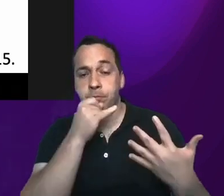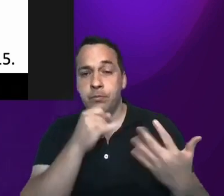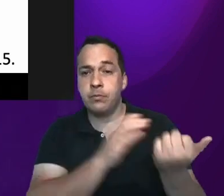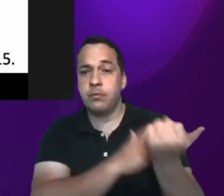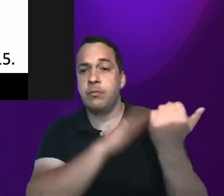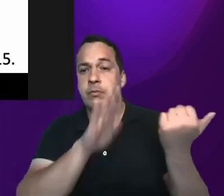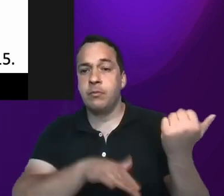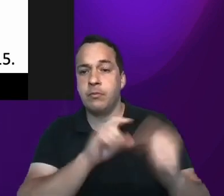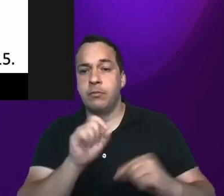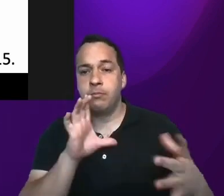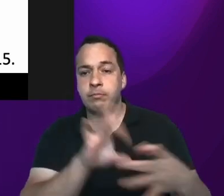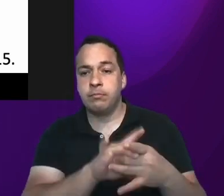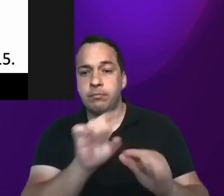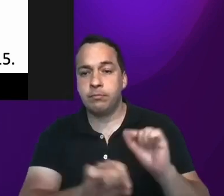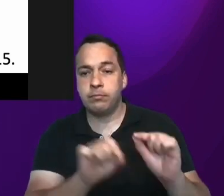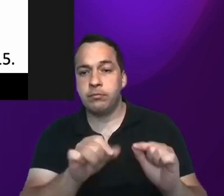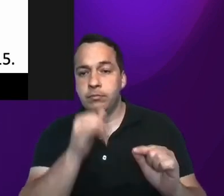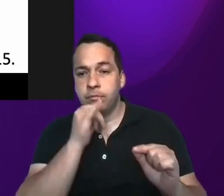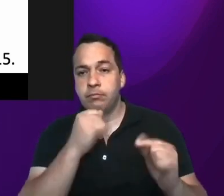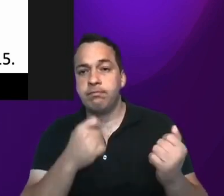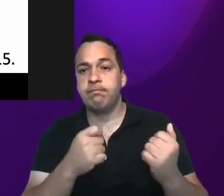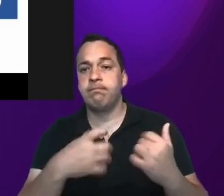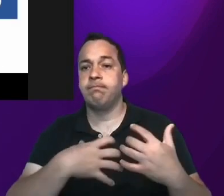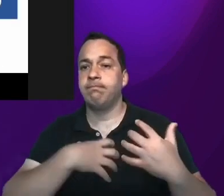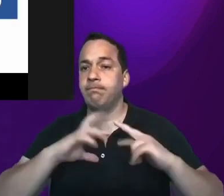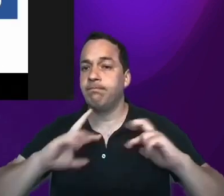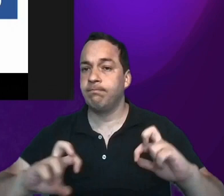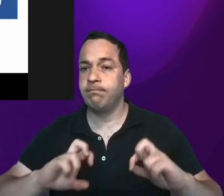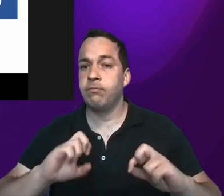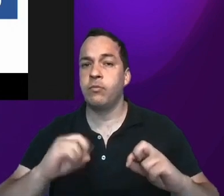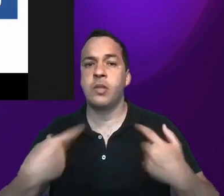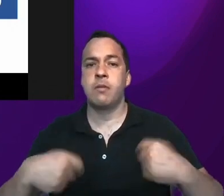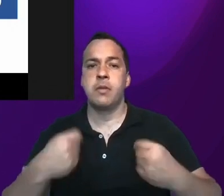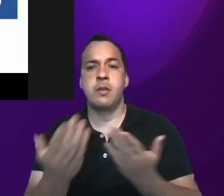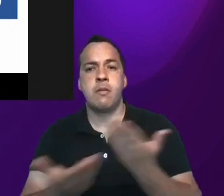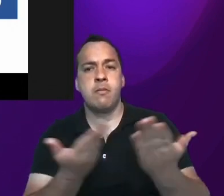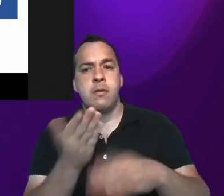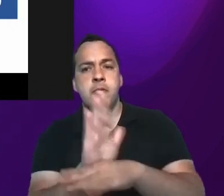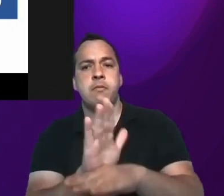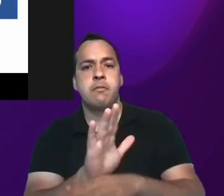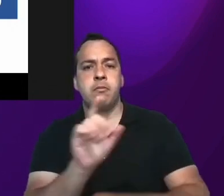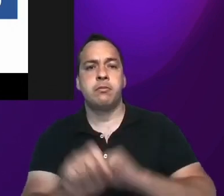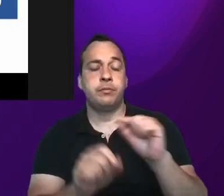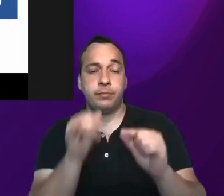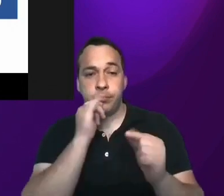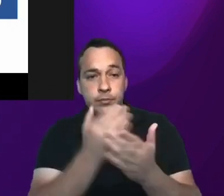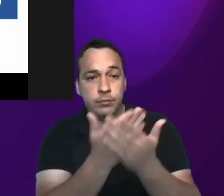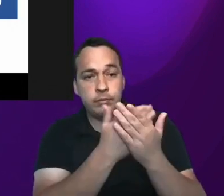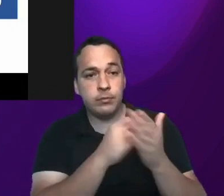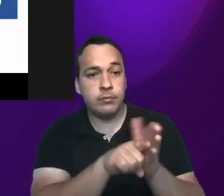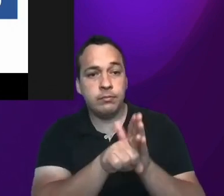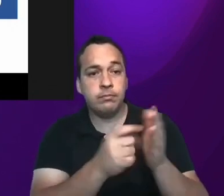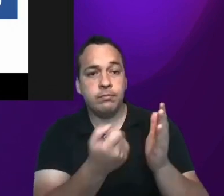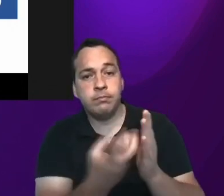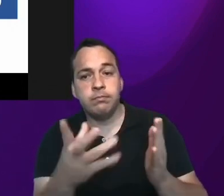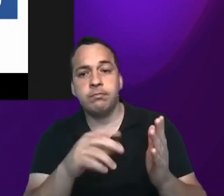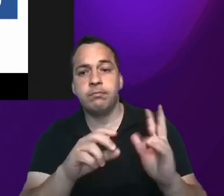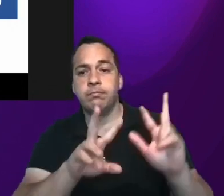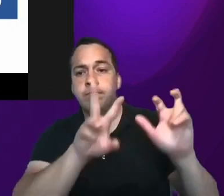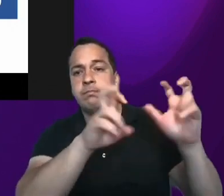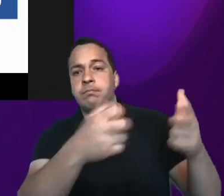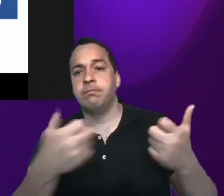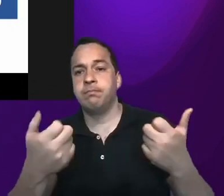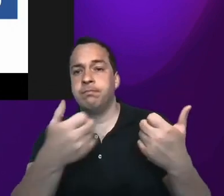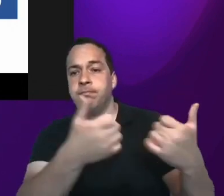associada a sintomas ou a necessidade de alguma intervenção. Nesse estudo que comparou diferentes definições em